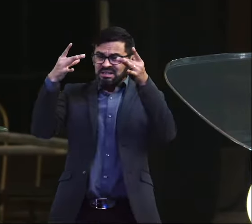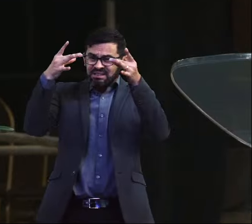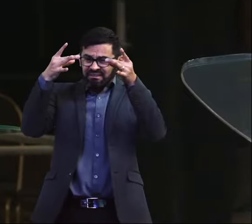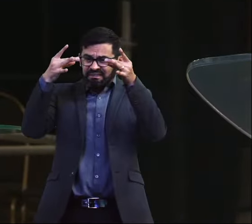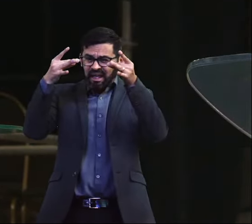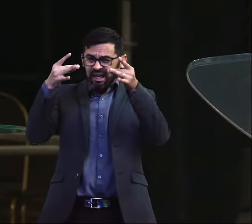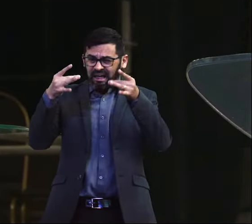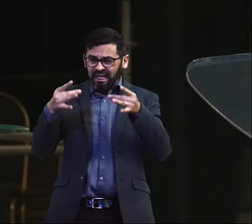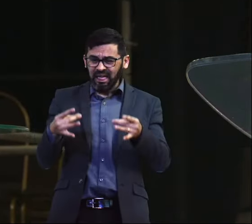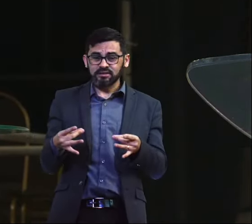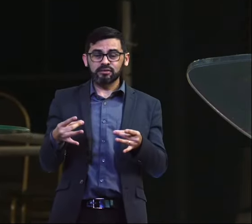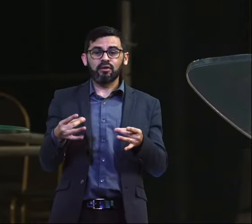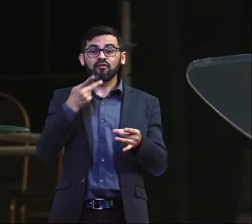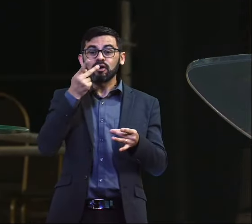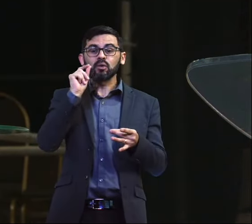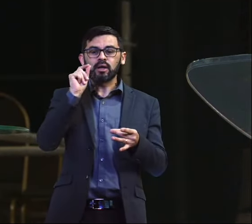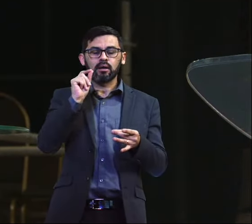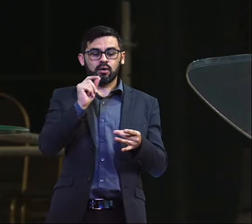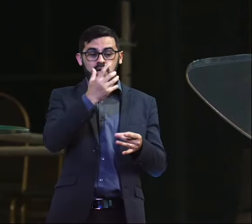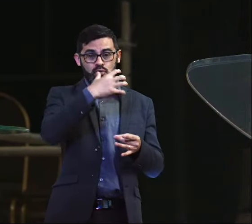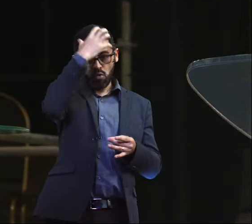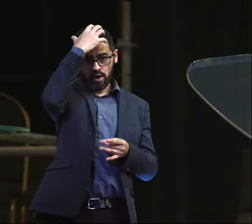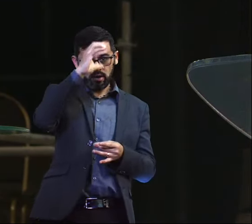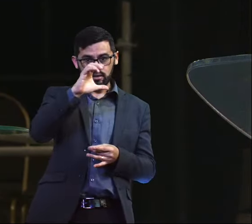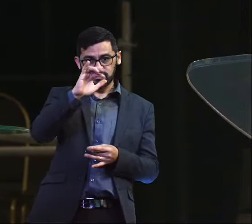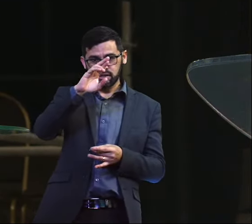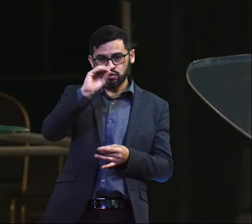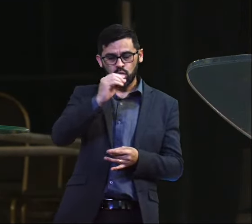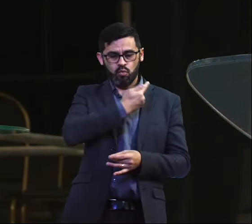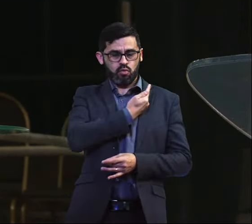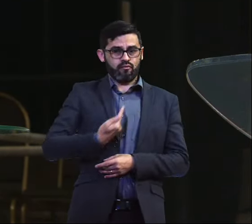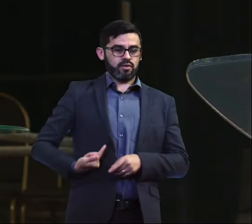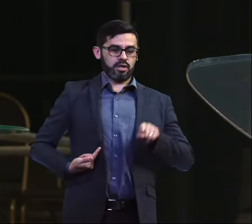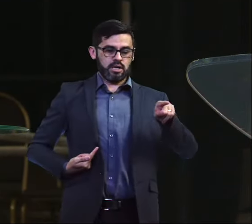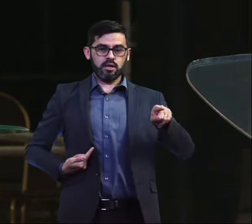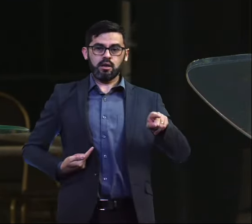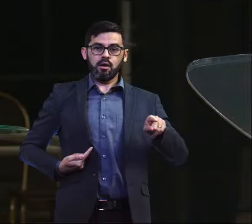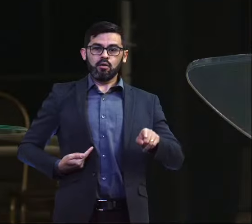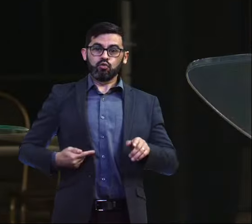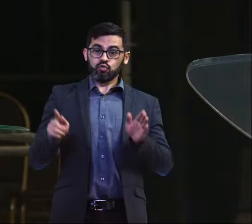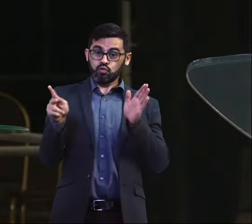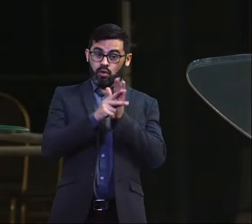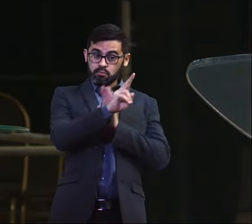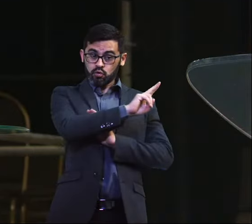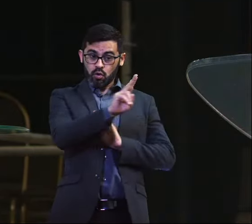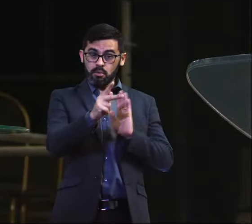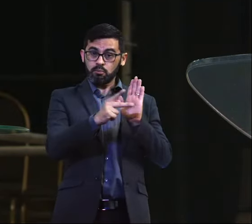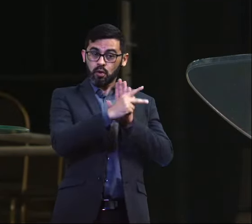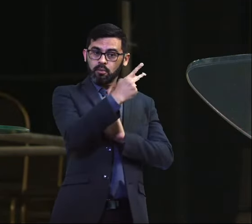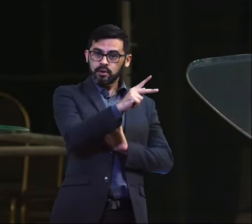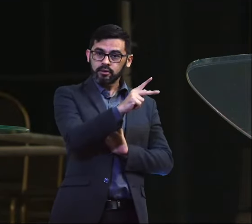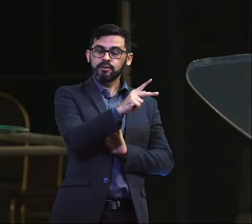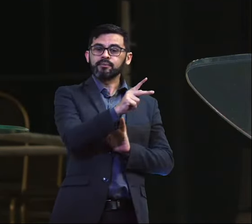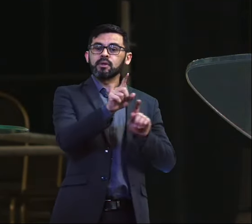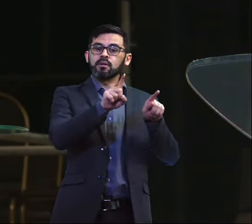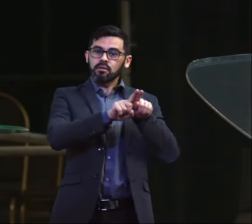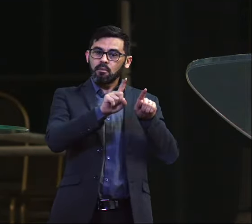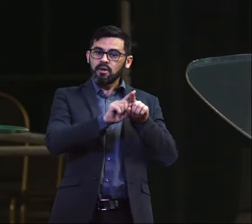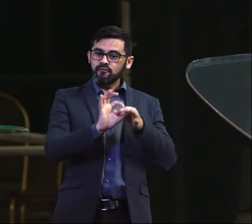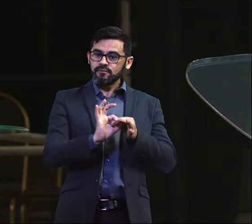detalhes. Ele fala que Ciro, o governador, dá o nome do governador da época, vai tirar o